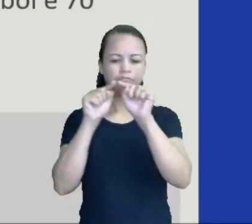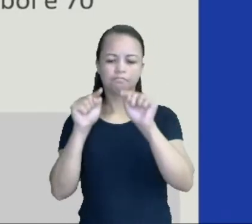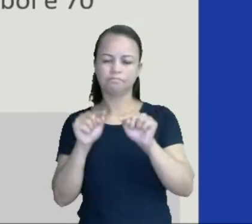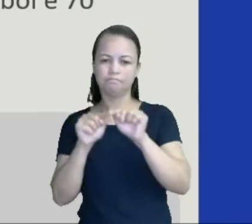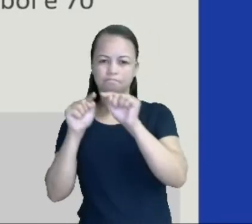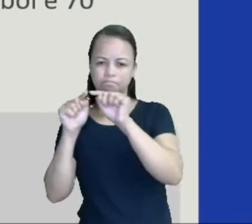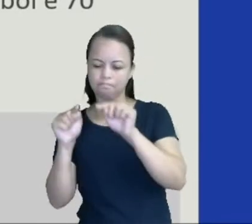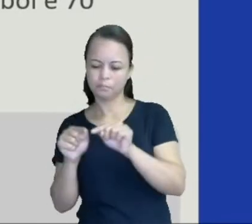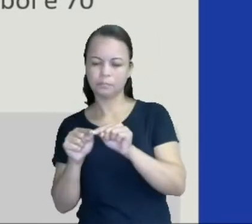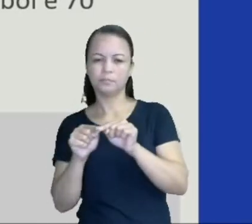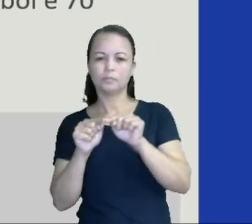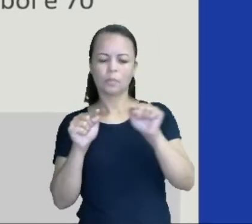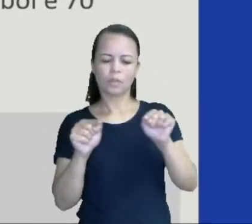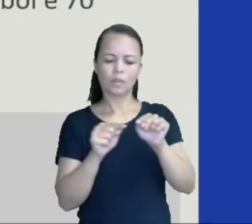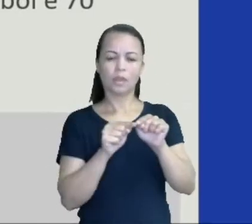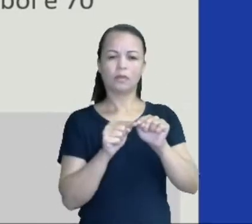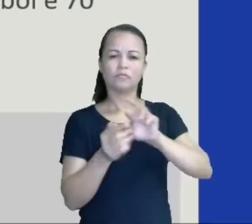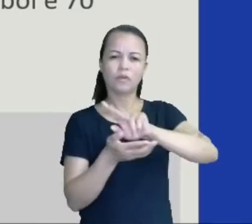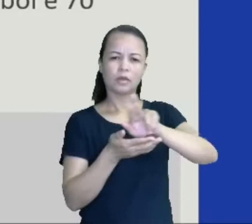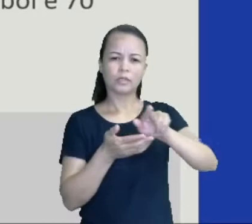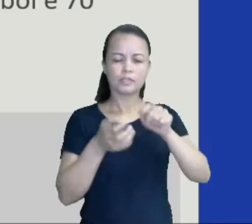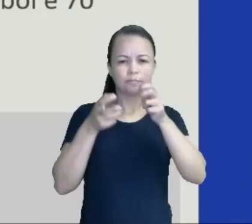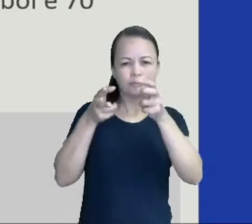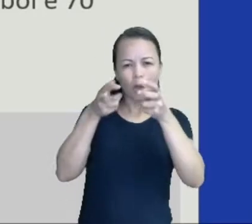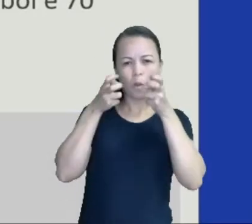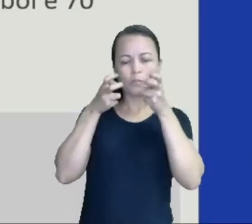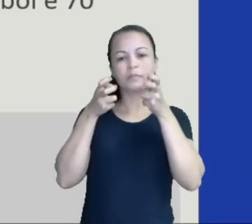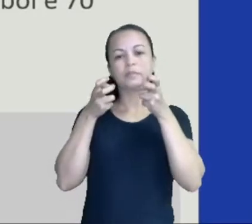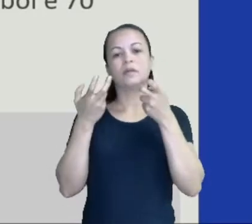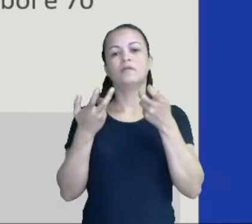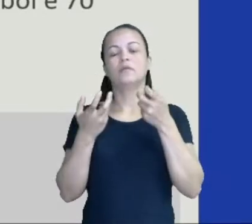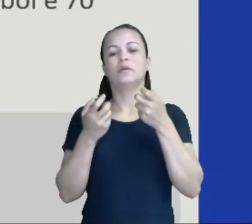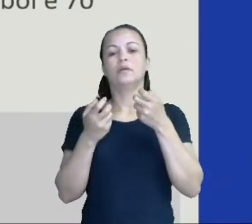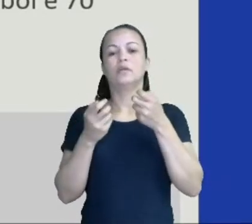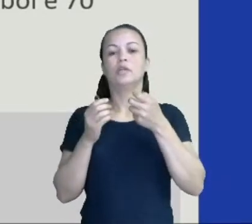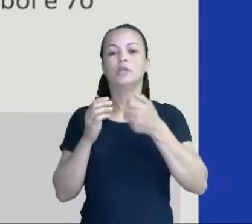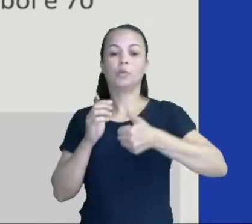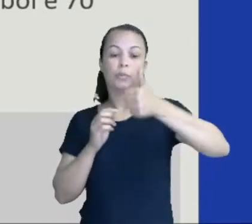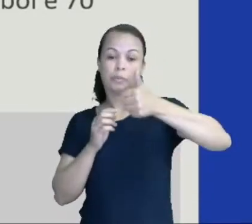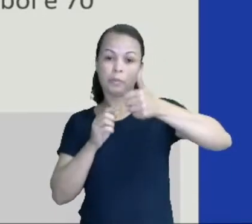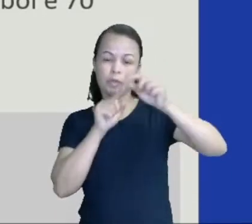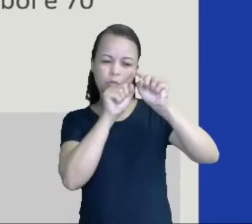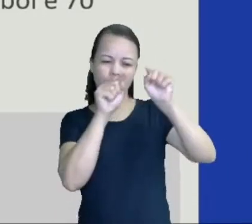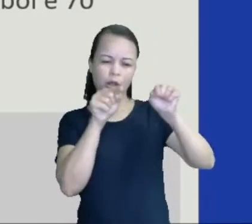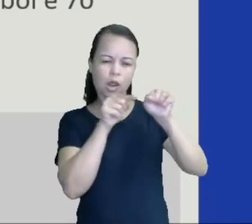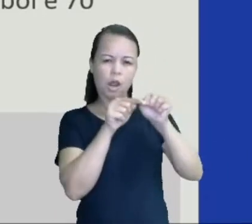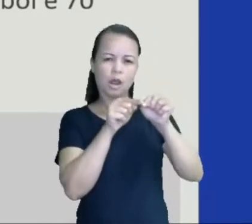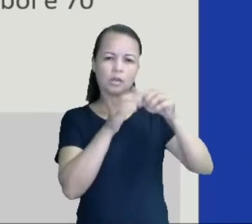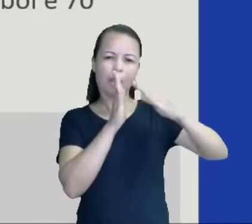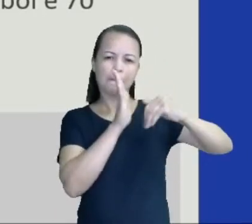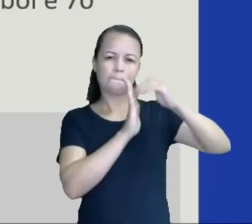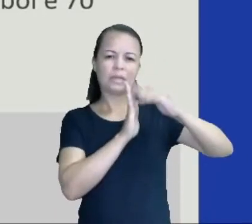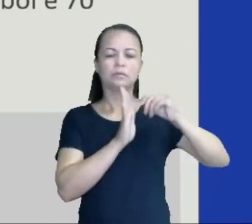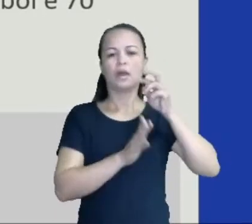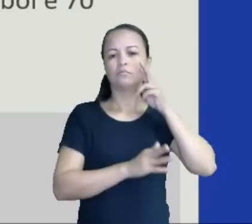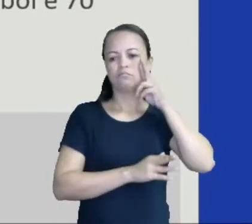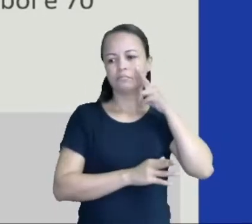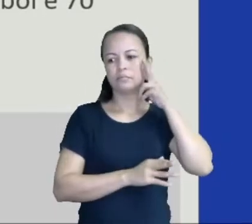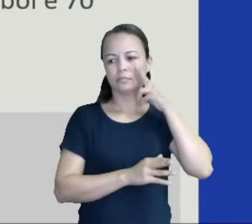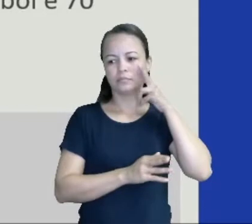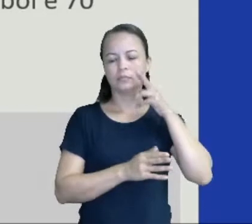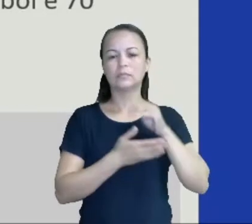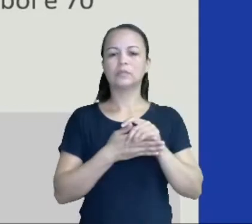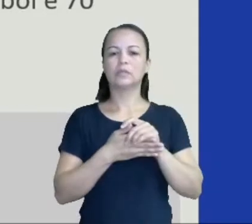quadriculada. Observe que o primeiro ele está pintado de rosinha. Então, esse